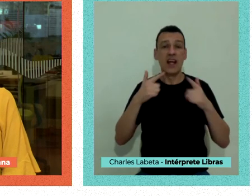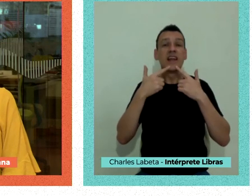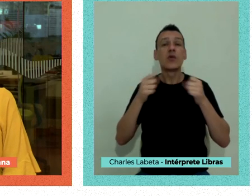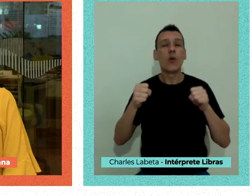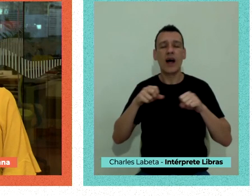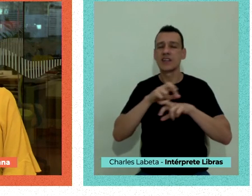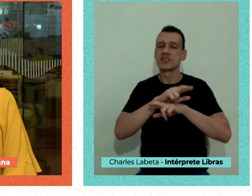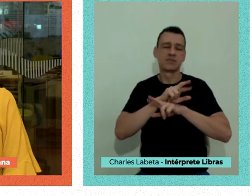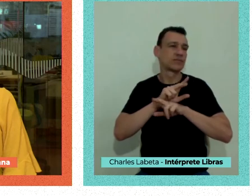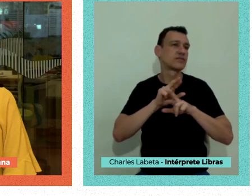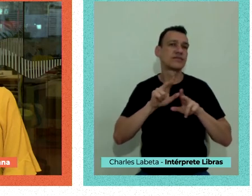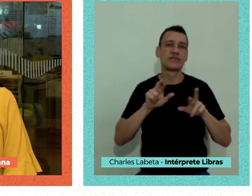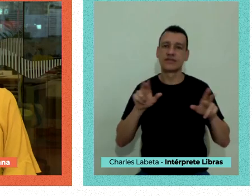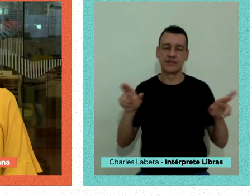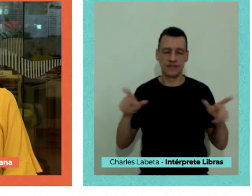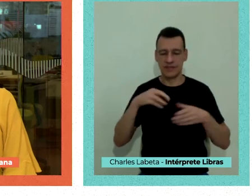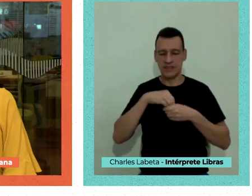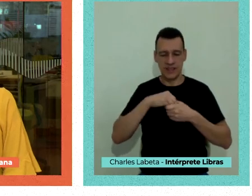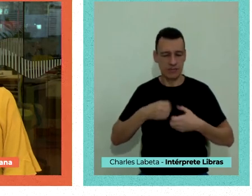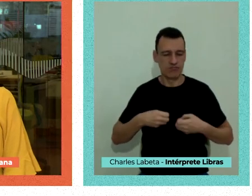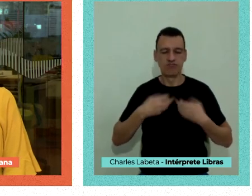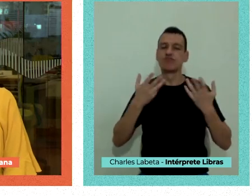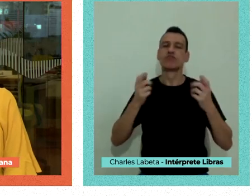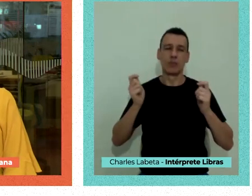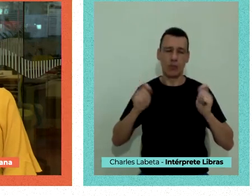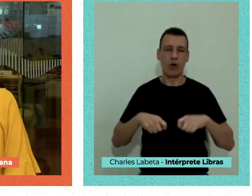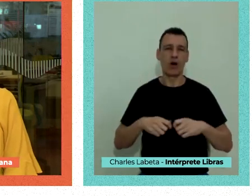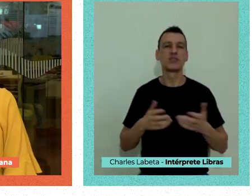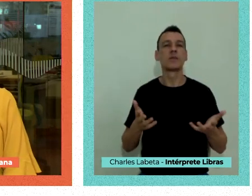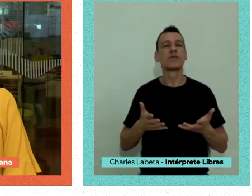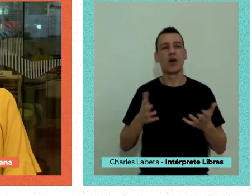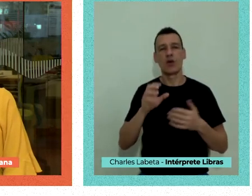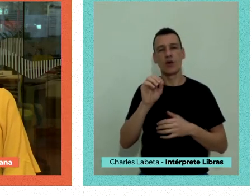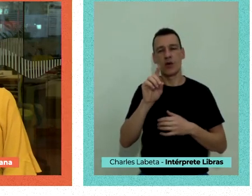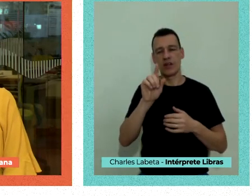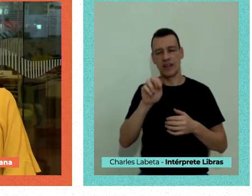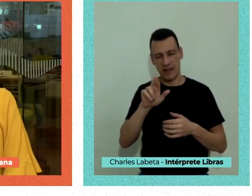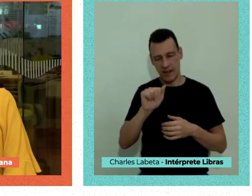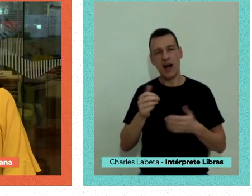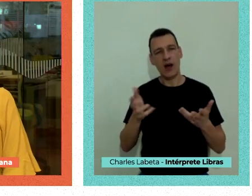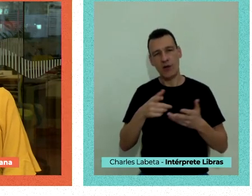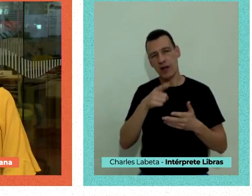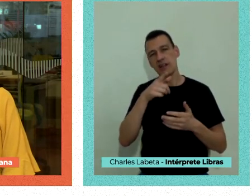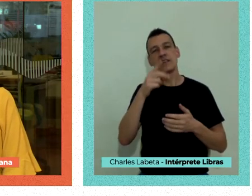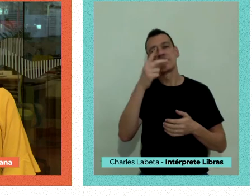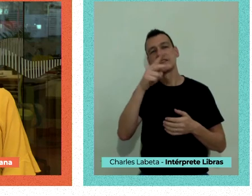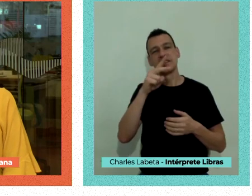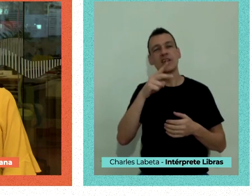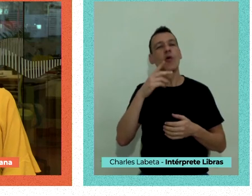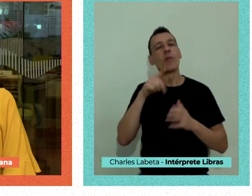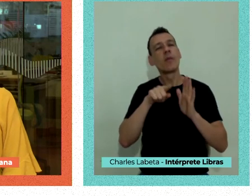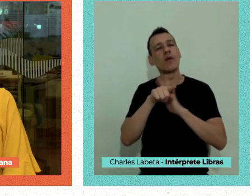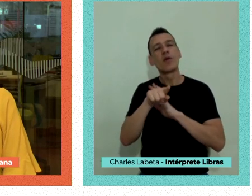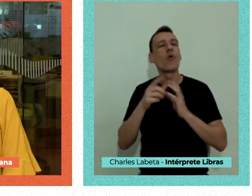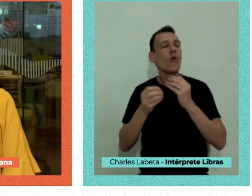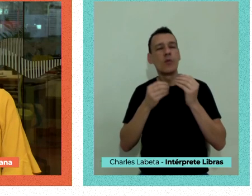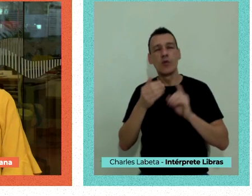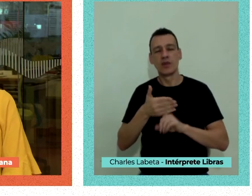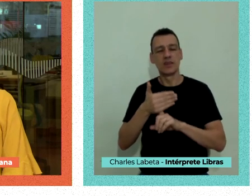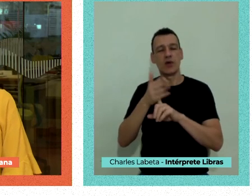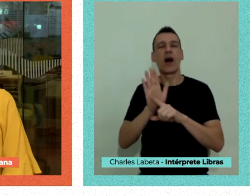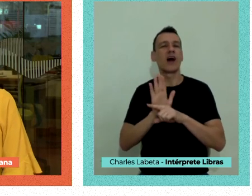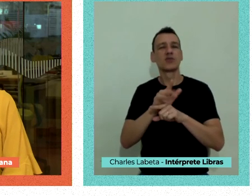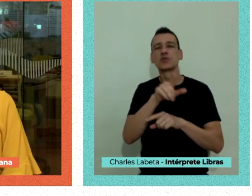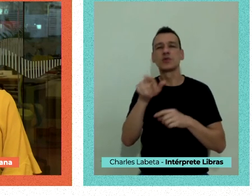nos constituem. Odara, está com você. Pega essa bola agora, como é que a tecnologia pode nos auxiliar com isso,